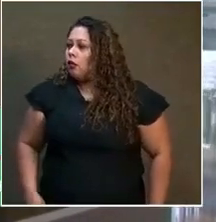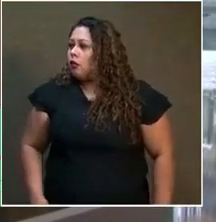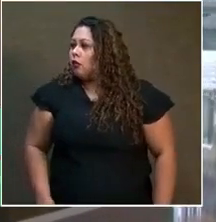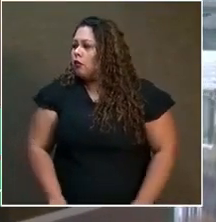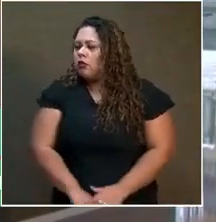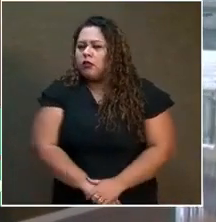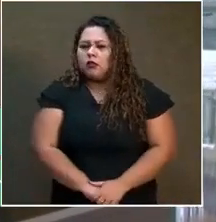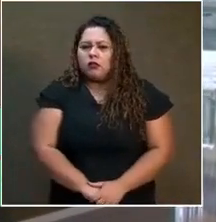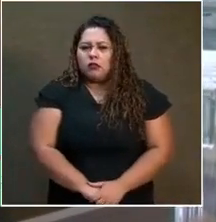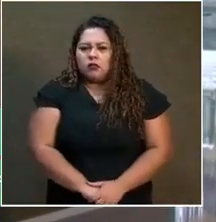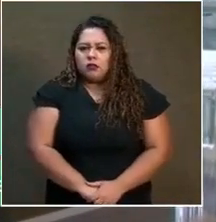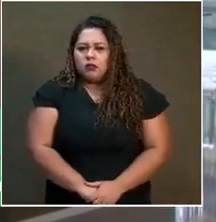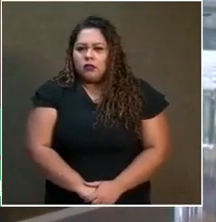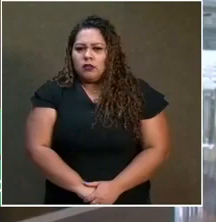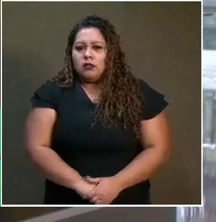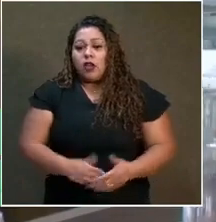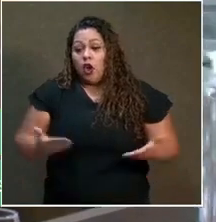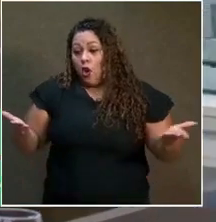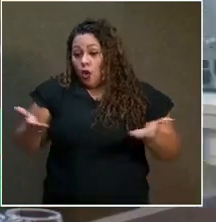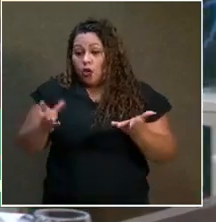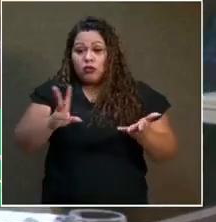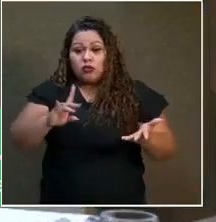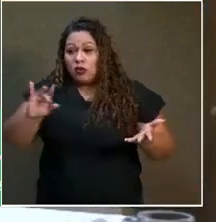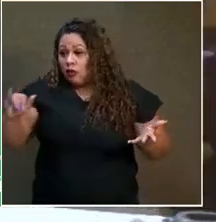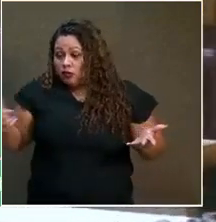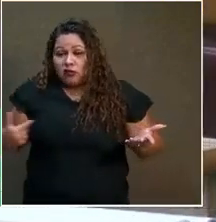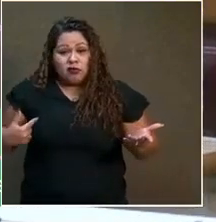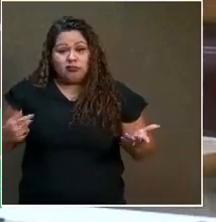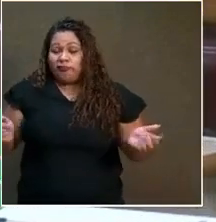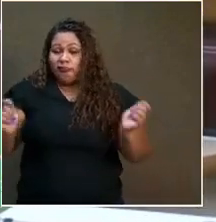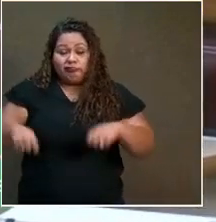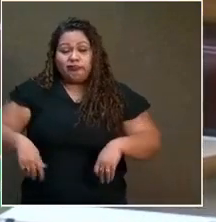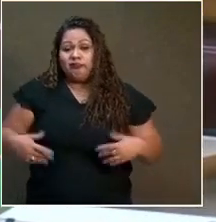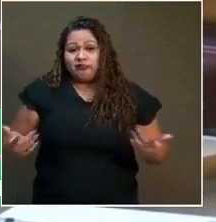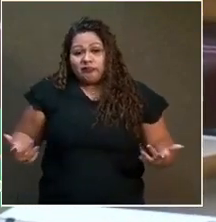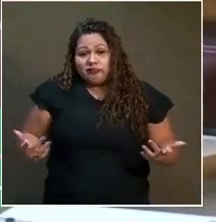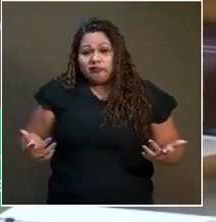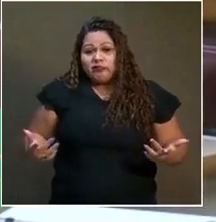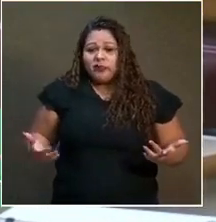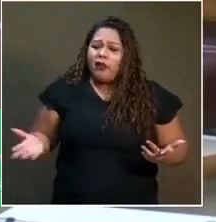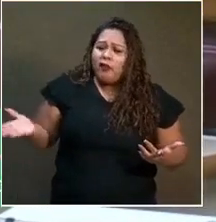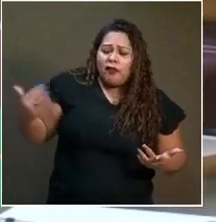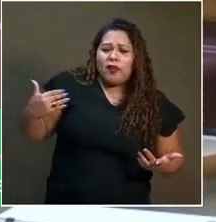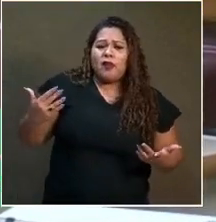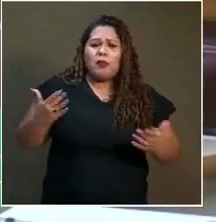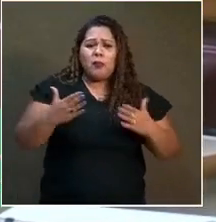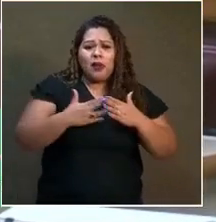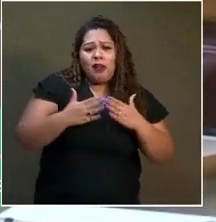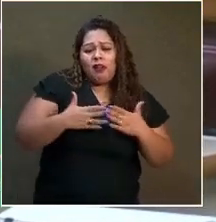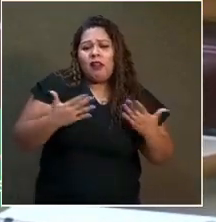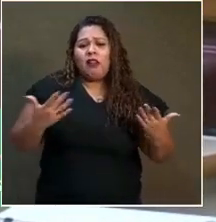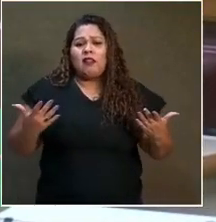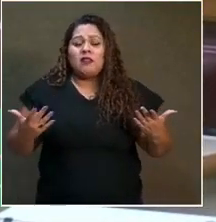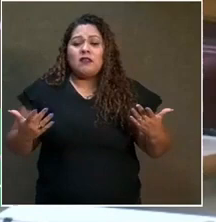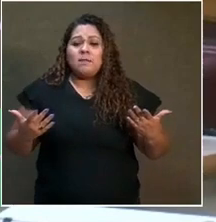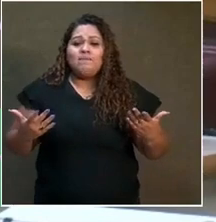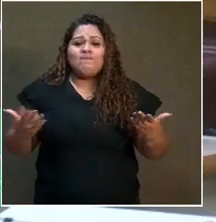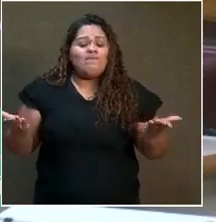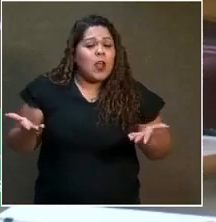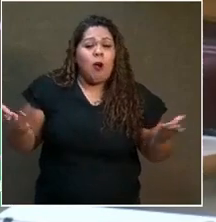papai. Aí o Cássio, não, hoje é um dia pesado para mim, não dá para mim. Vamos para a casa do papai e tal, e agora?